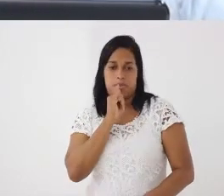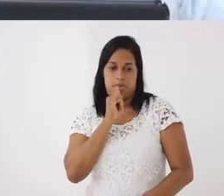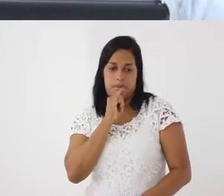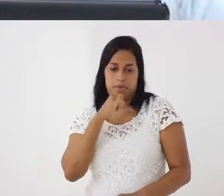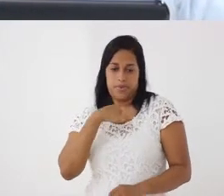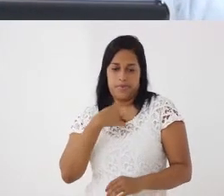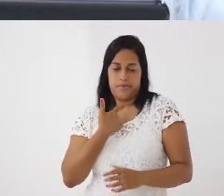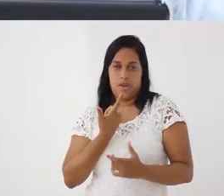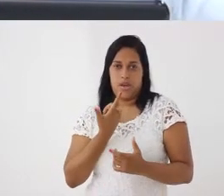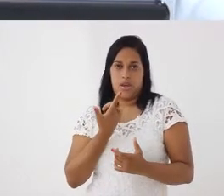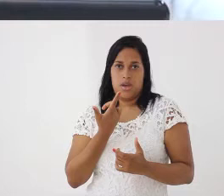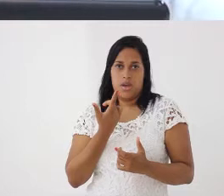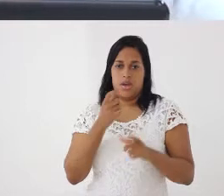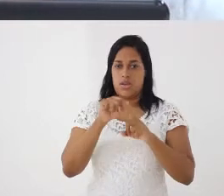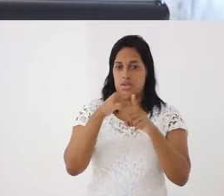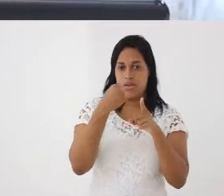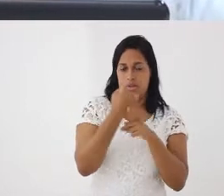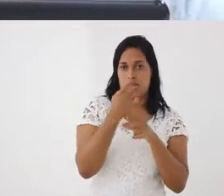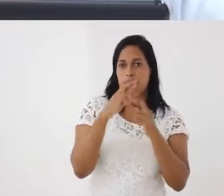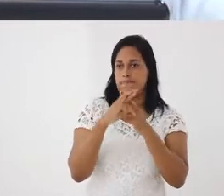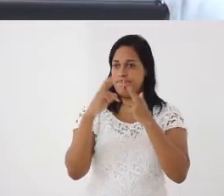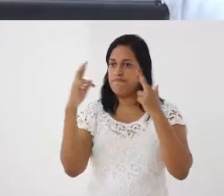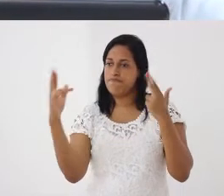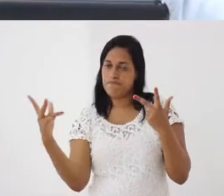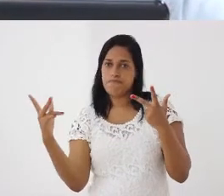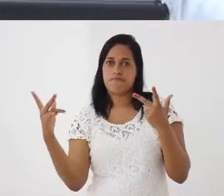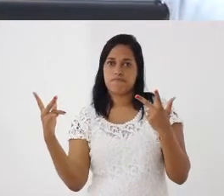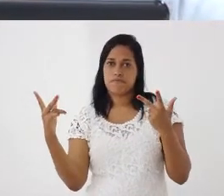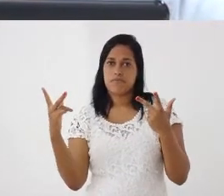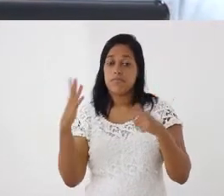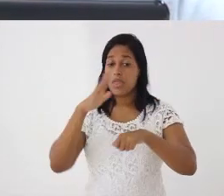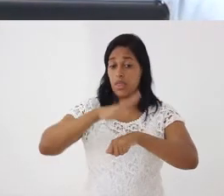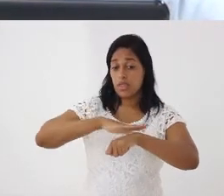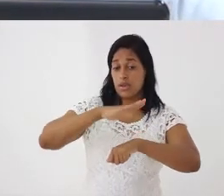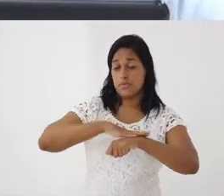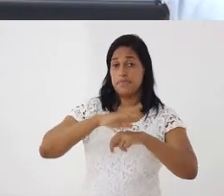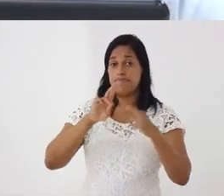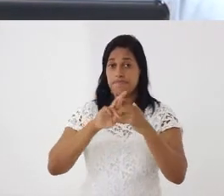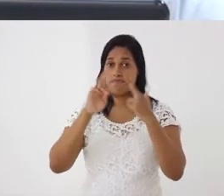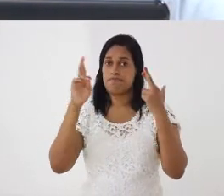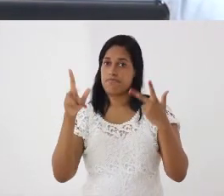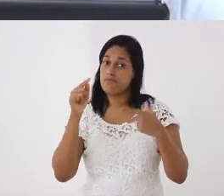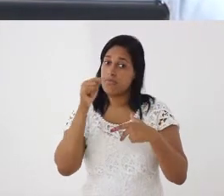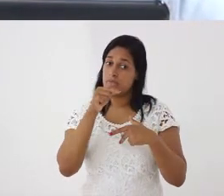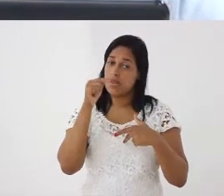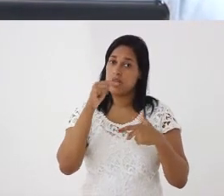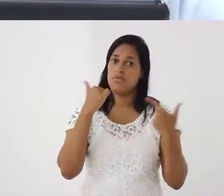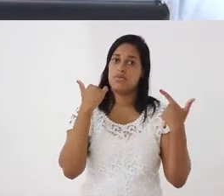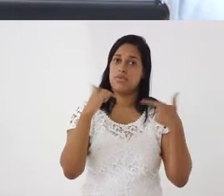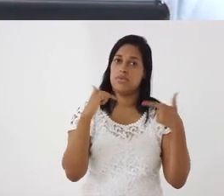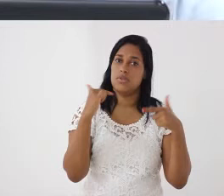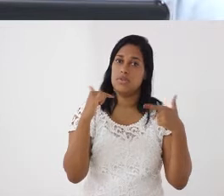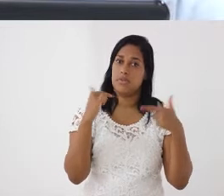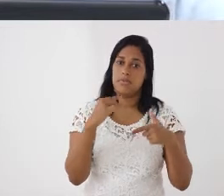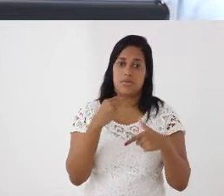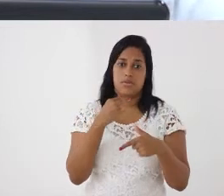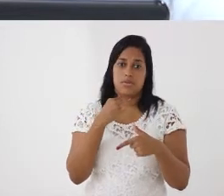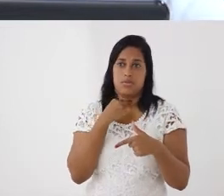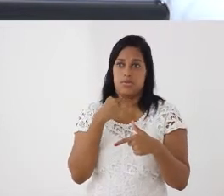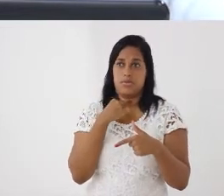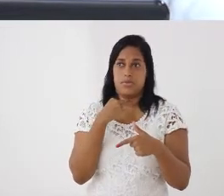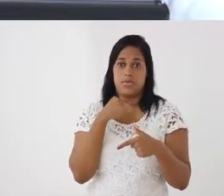uma mesma ação em sociedades diferentes e em tempos diferentes, essa ação ela pode não